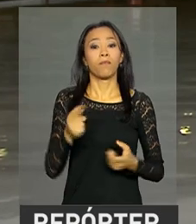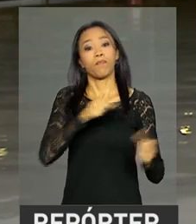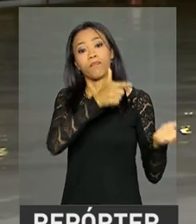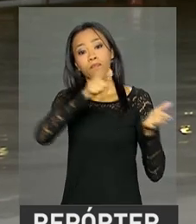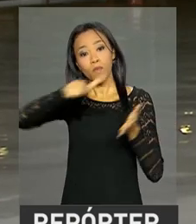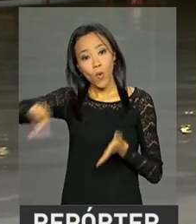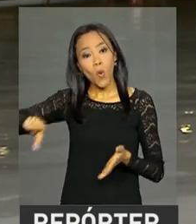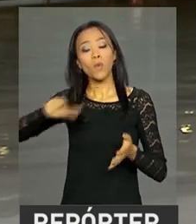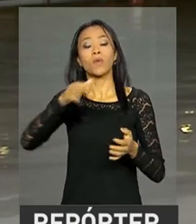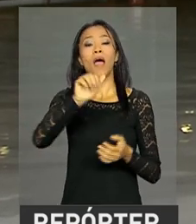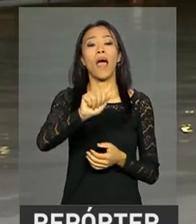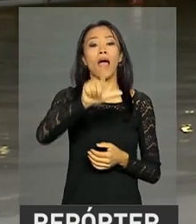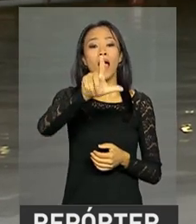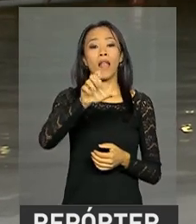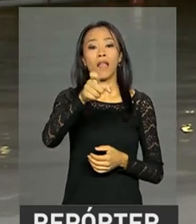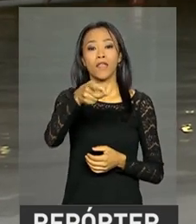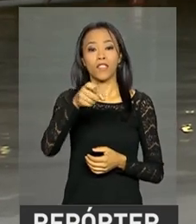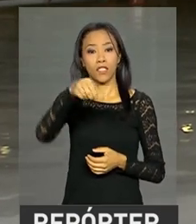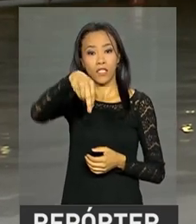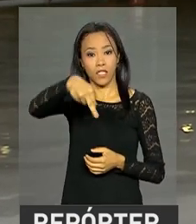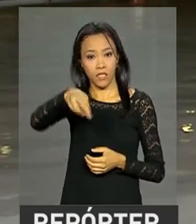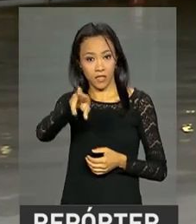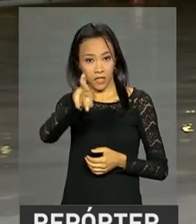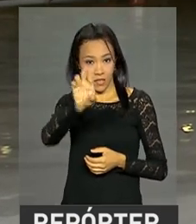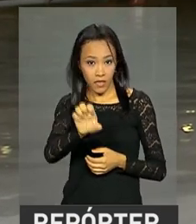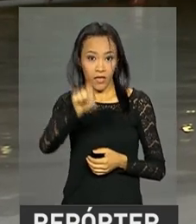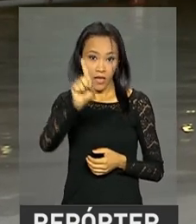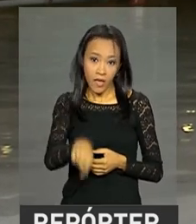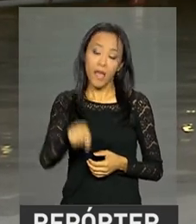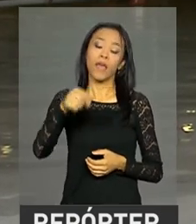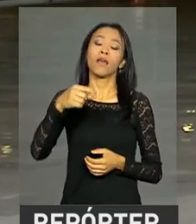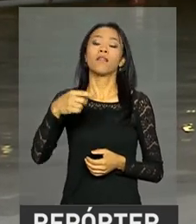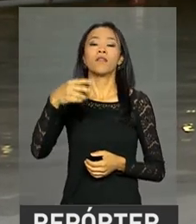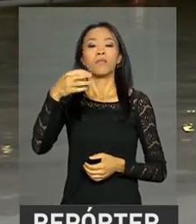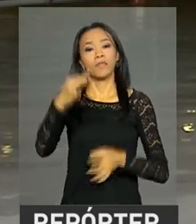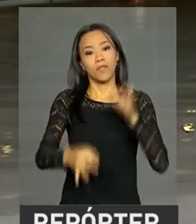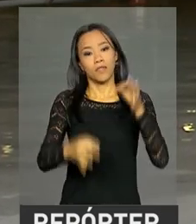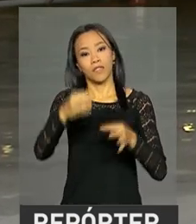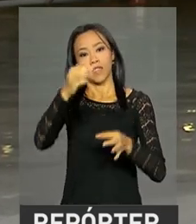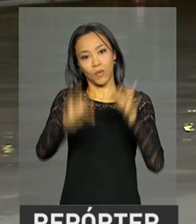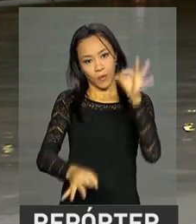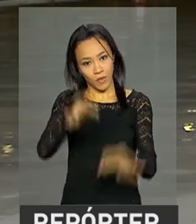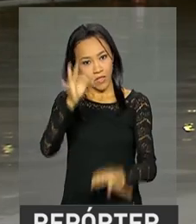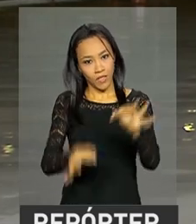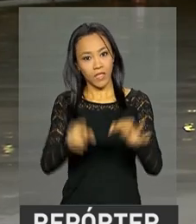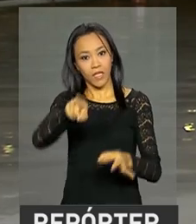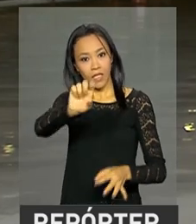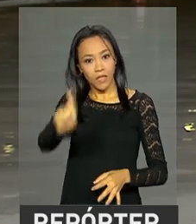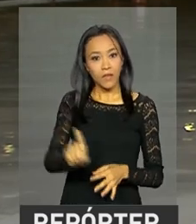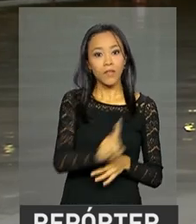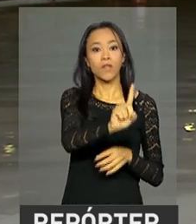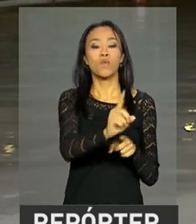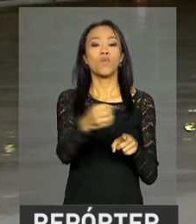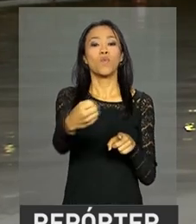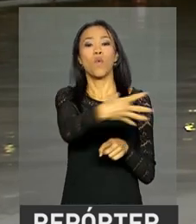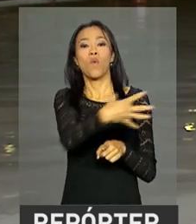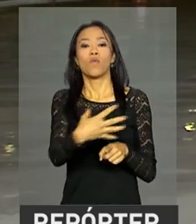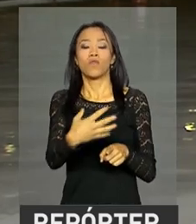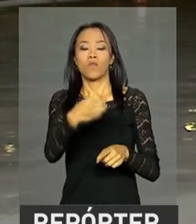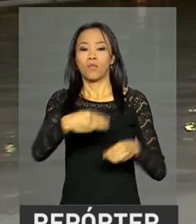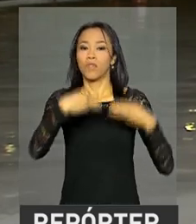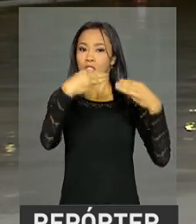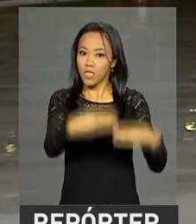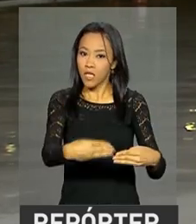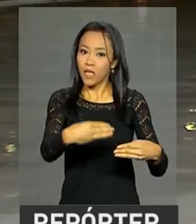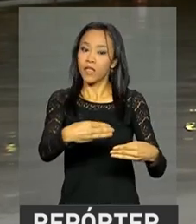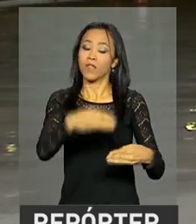Moraes que já comandava a pasa a pasta da Justiça ficará à frente frente Toma Posse hoje à frente do novo Ministério da Justiça